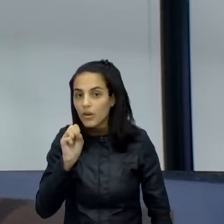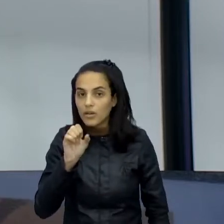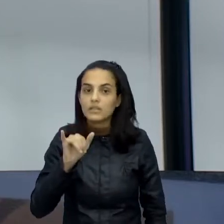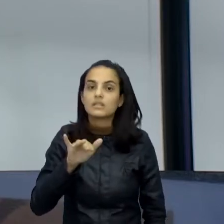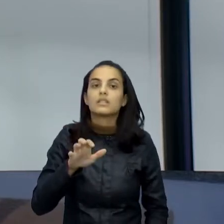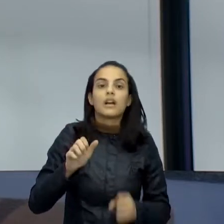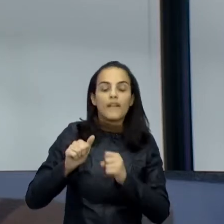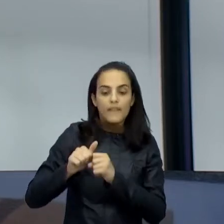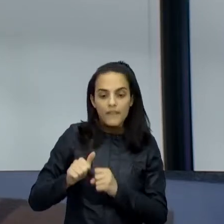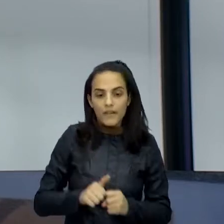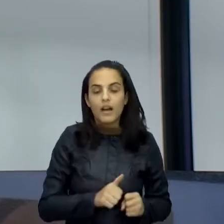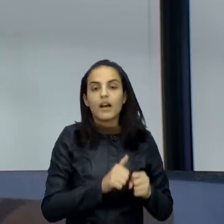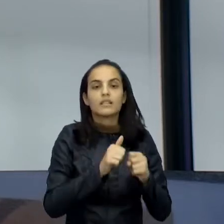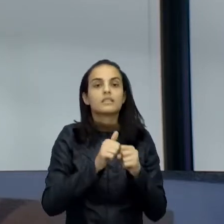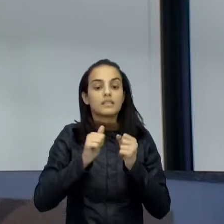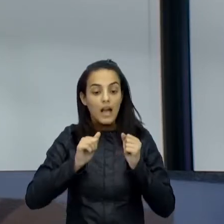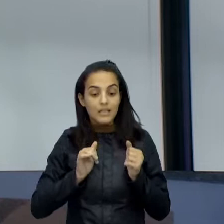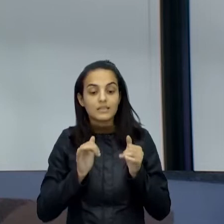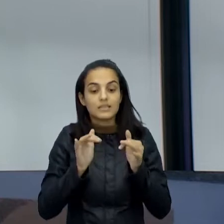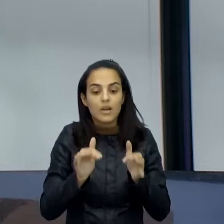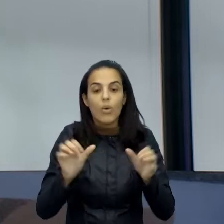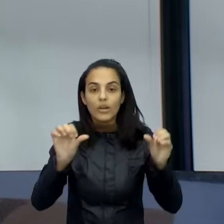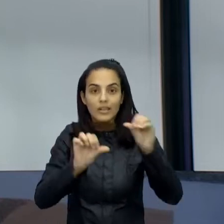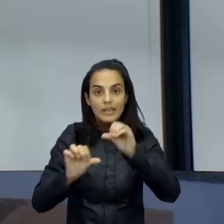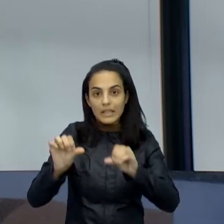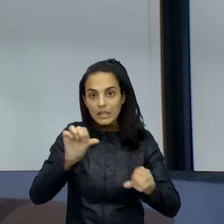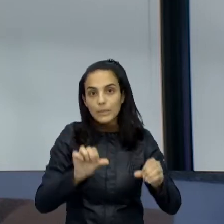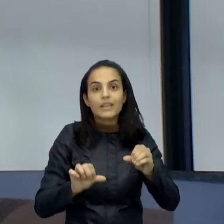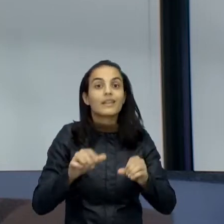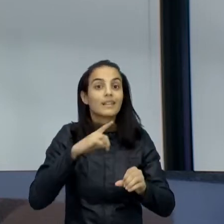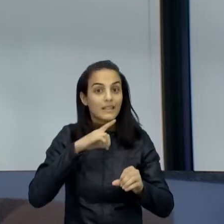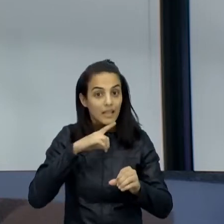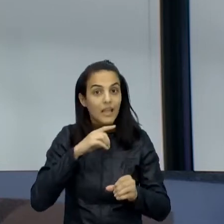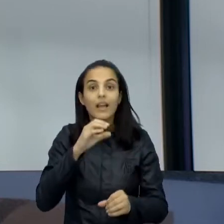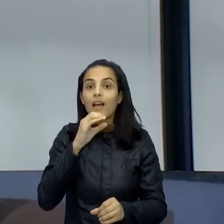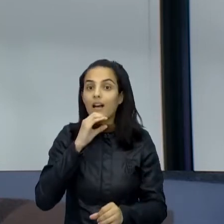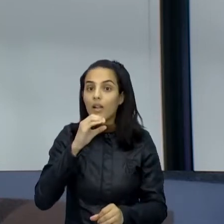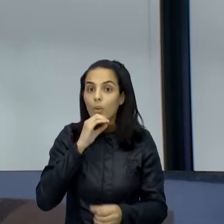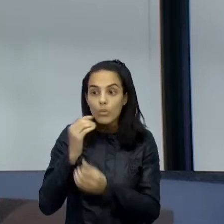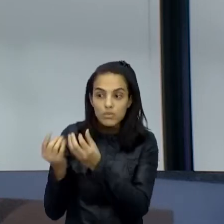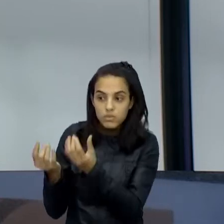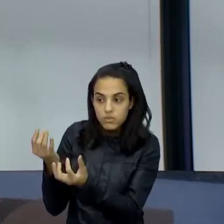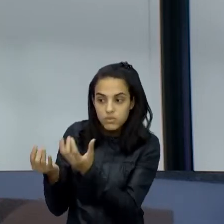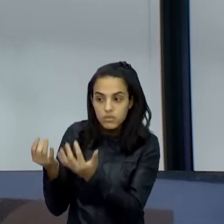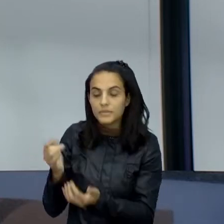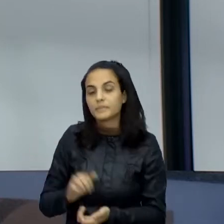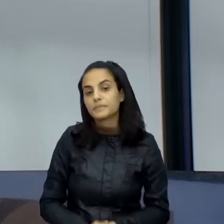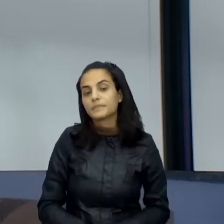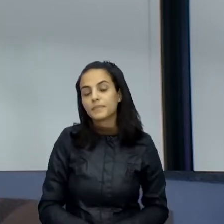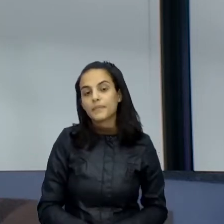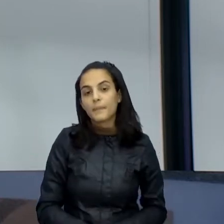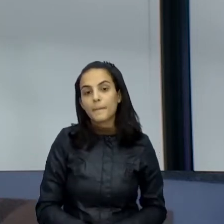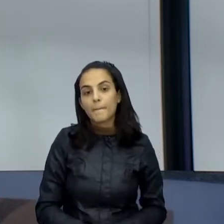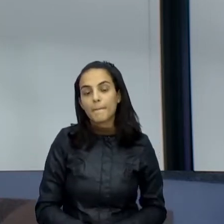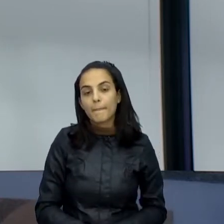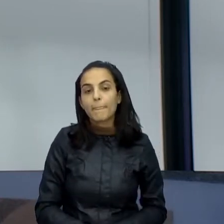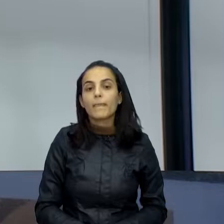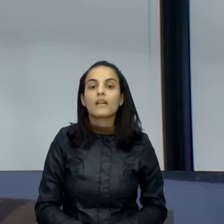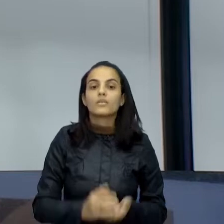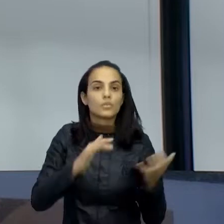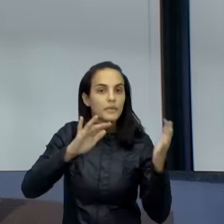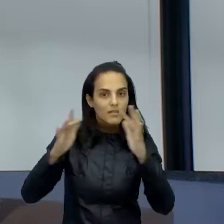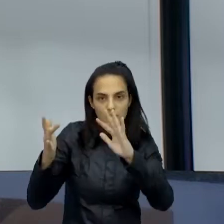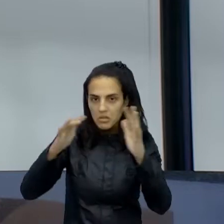fazem essa reação química de combustão que gera calor. O problema desses que são fósseis é que eles eliminam no meio